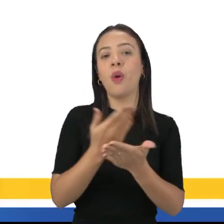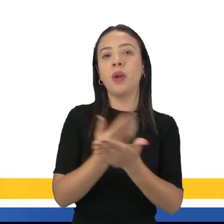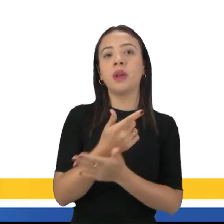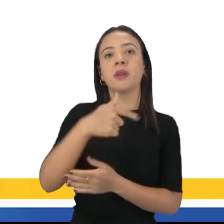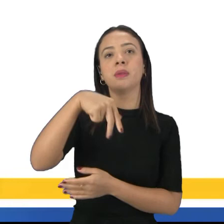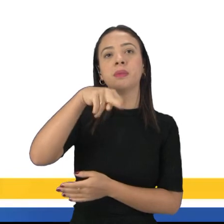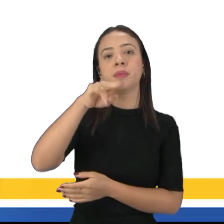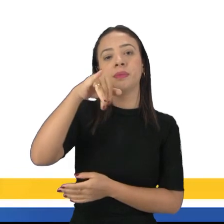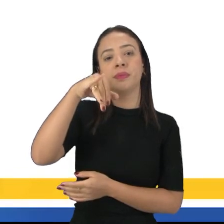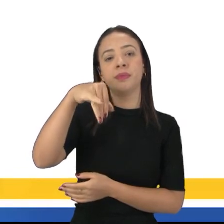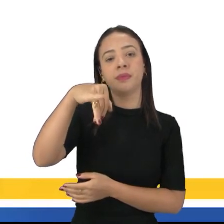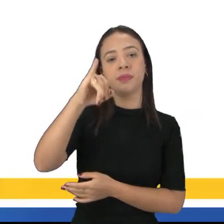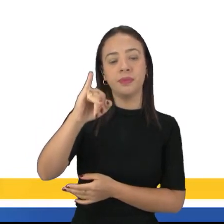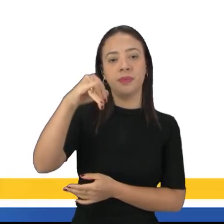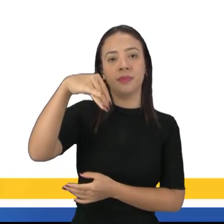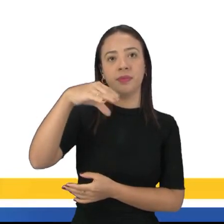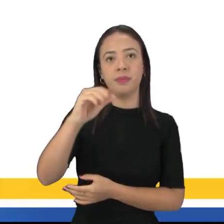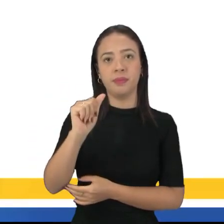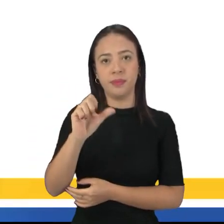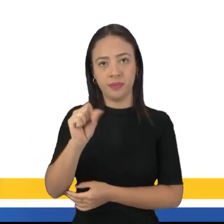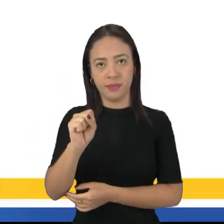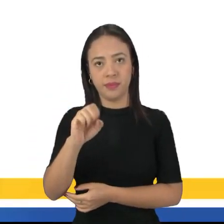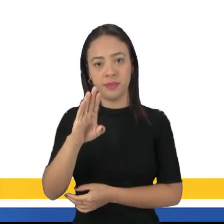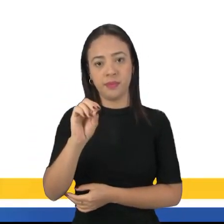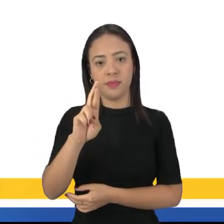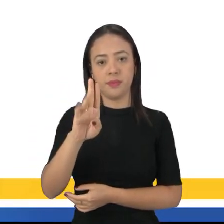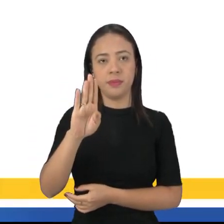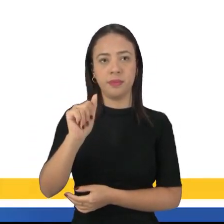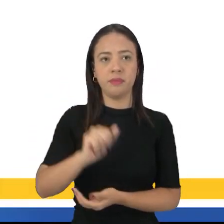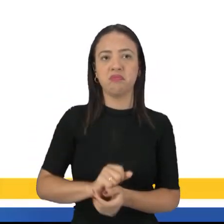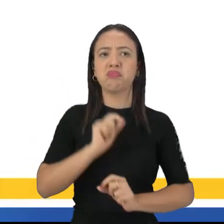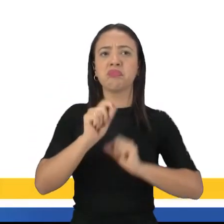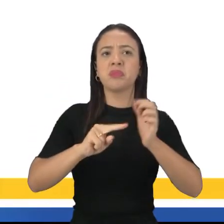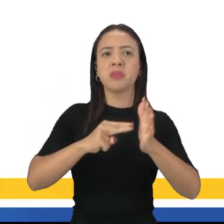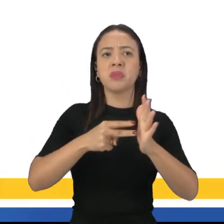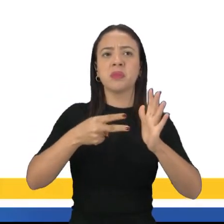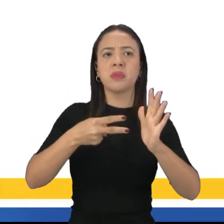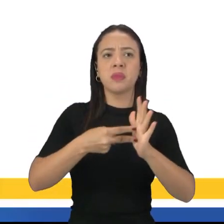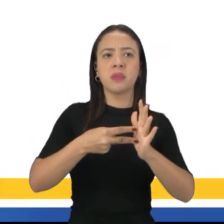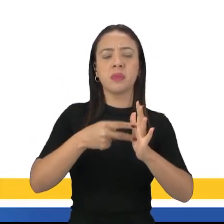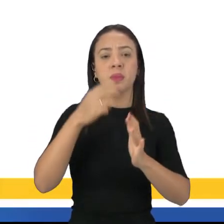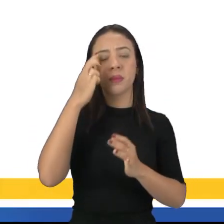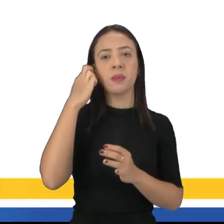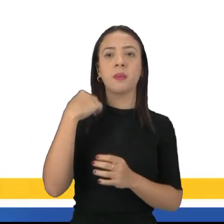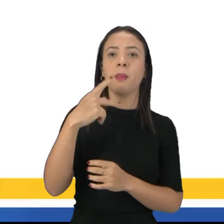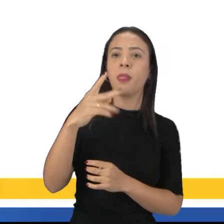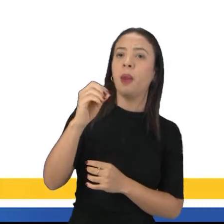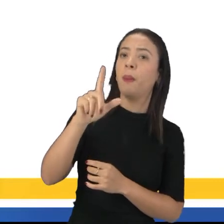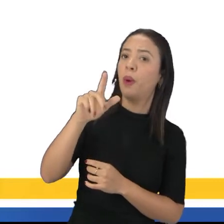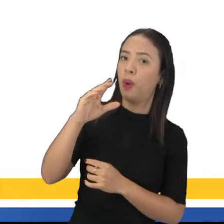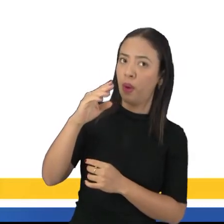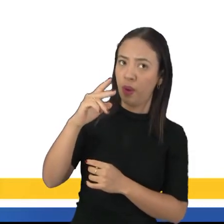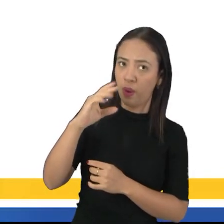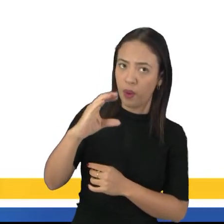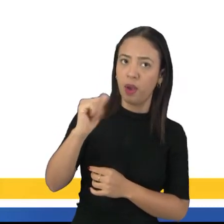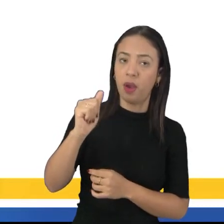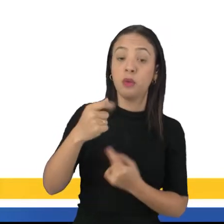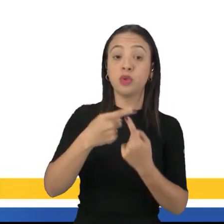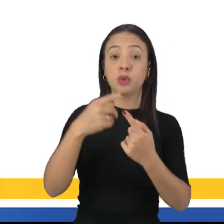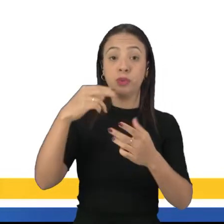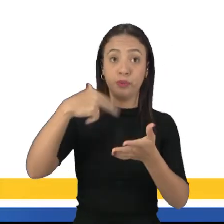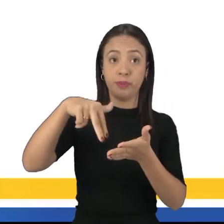essa edição em 1992. O que é polca? Coloco aqui para você se lembrar. É um tipo de dança.